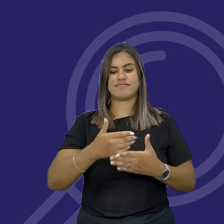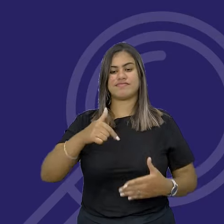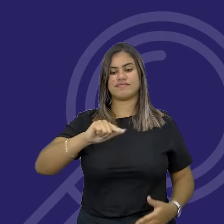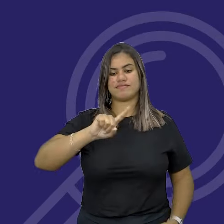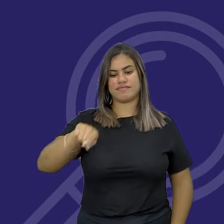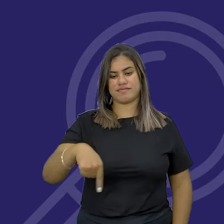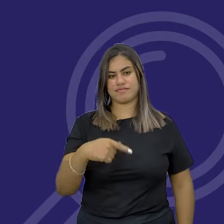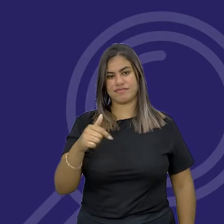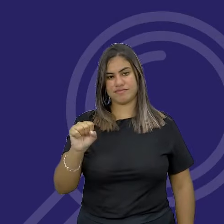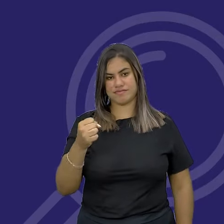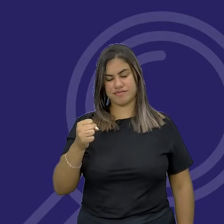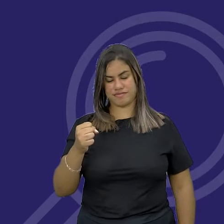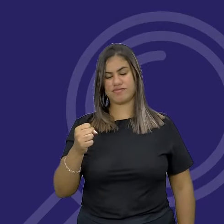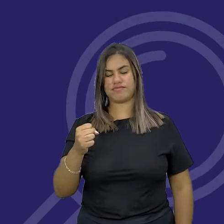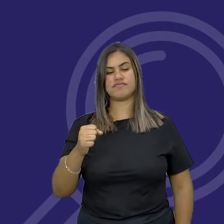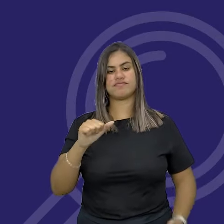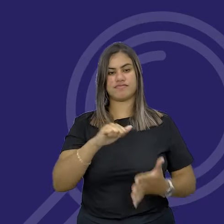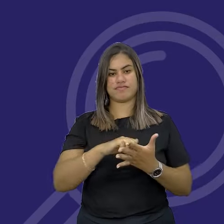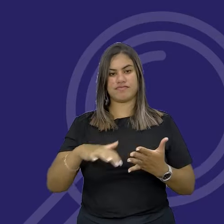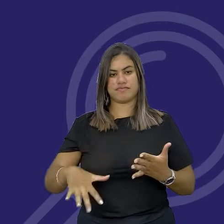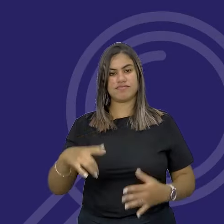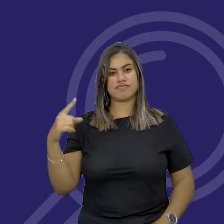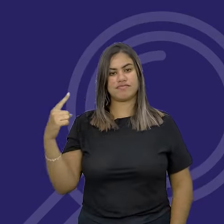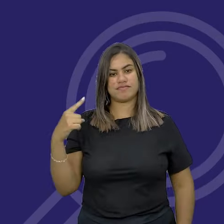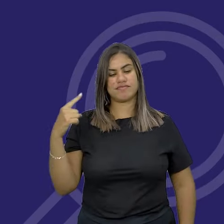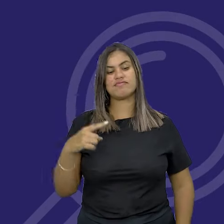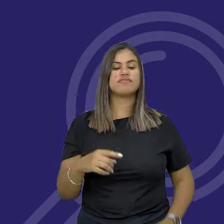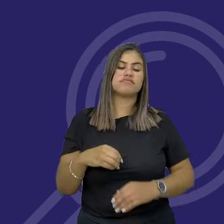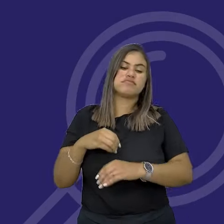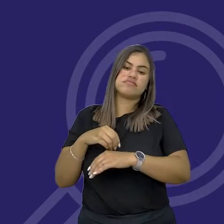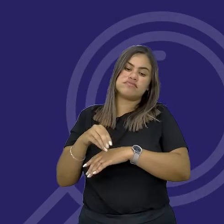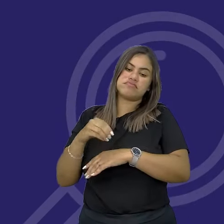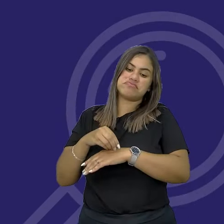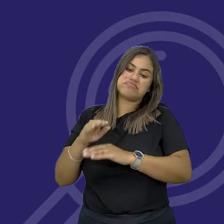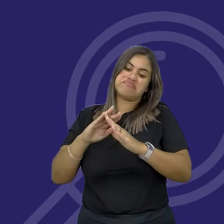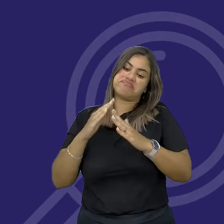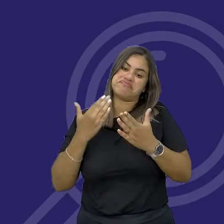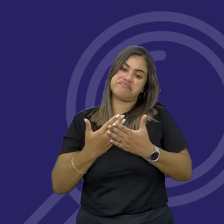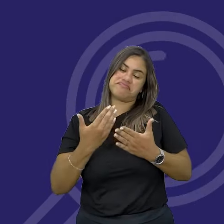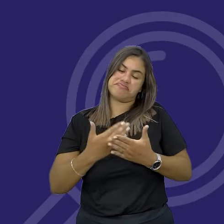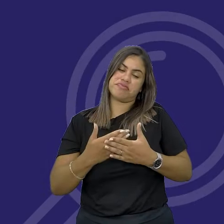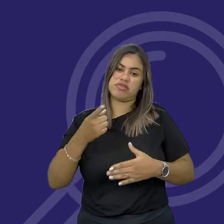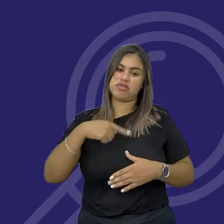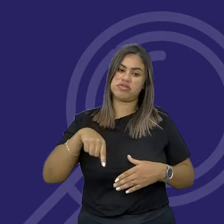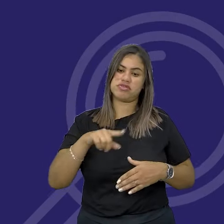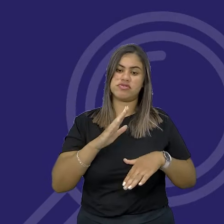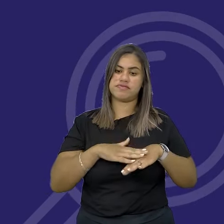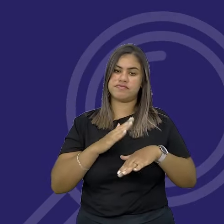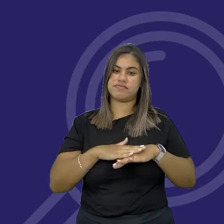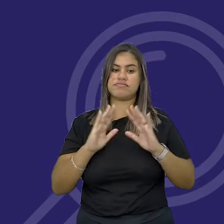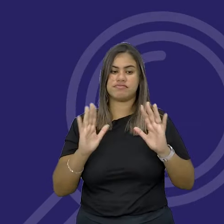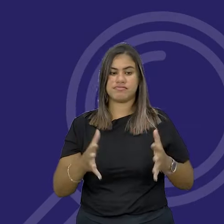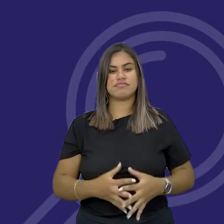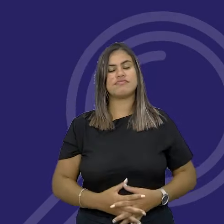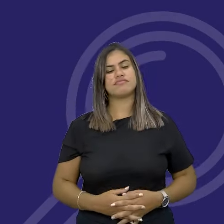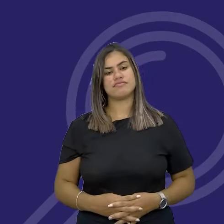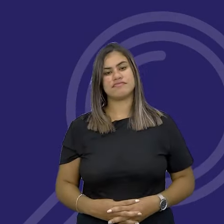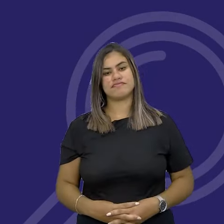da sequência de atividades 1 e uma sugestão de sala de aula de como a gente pode fazer isso na prática.